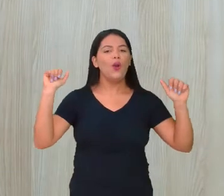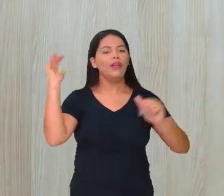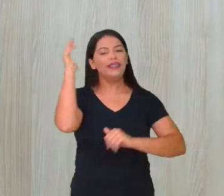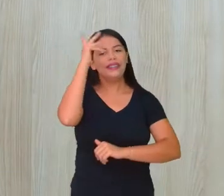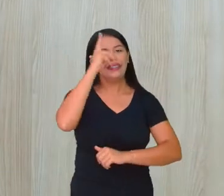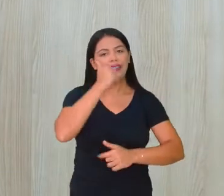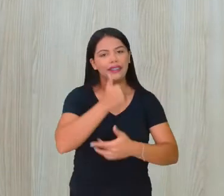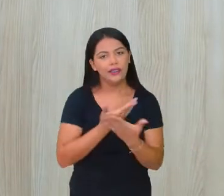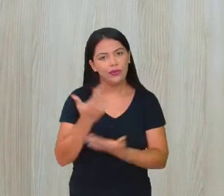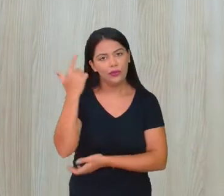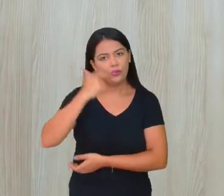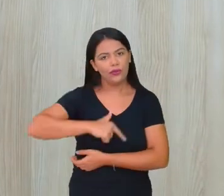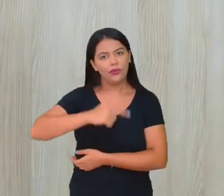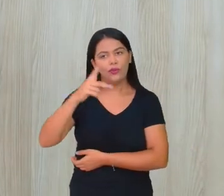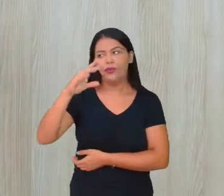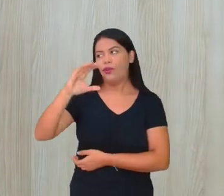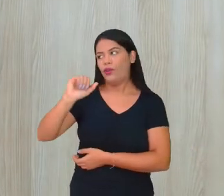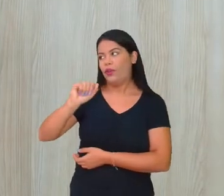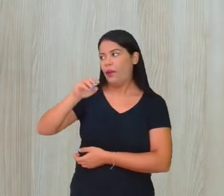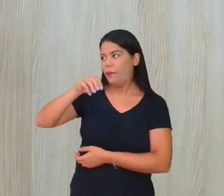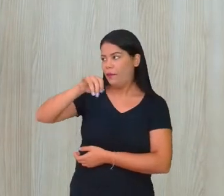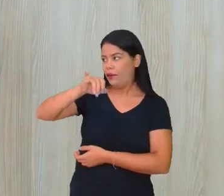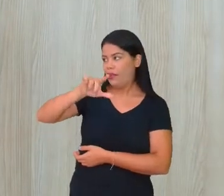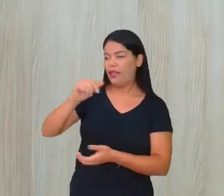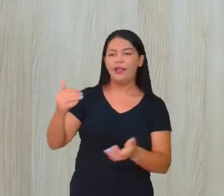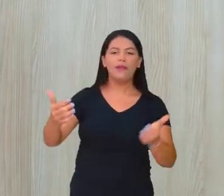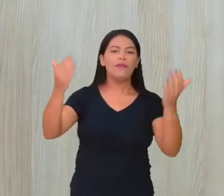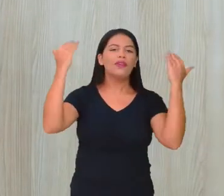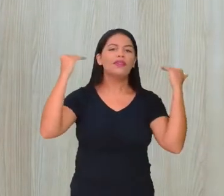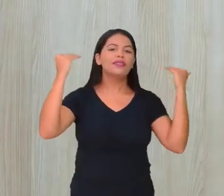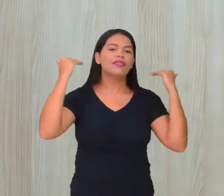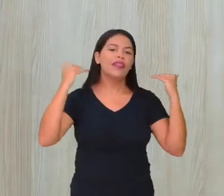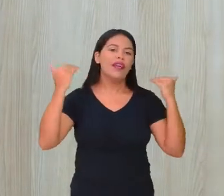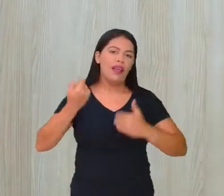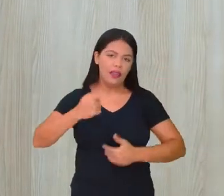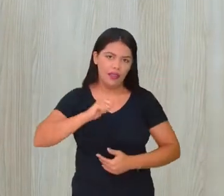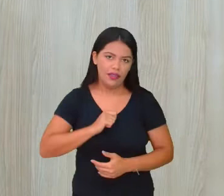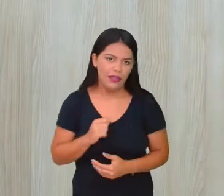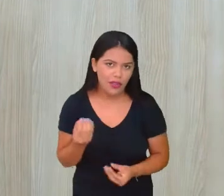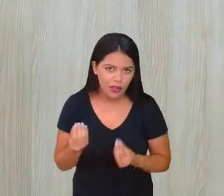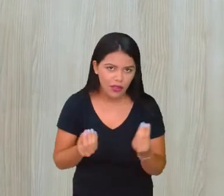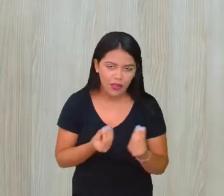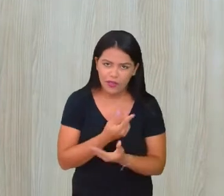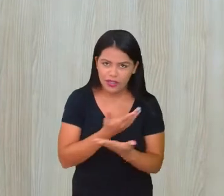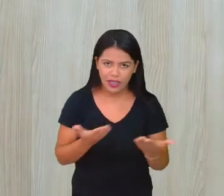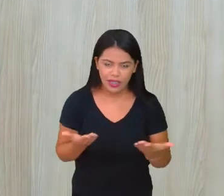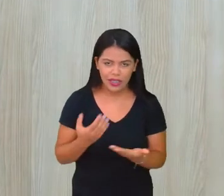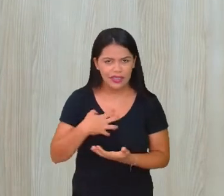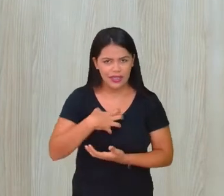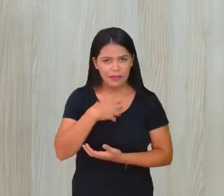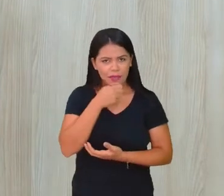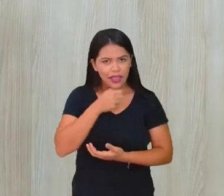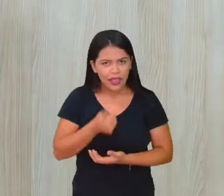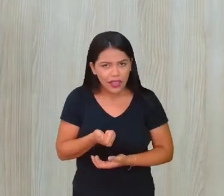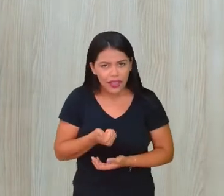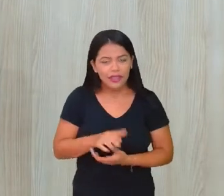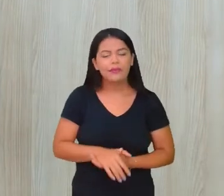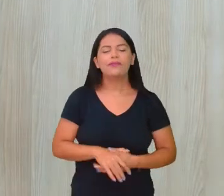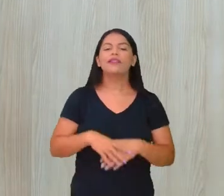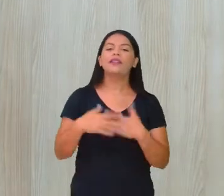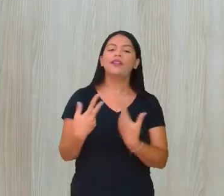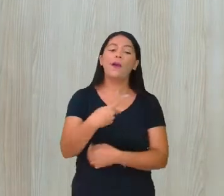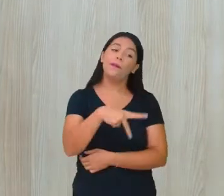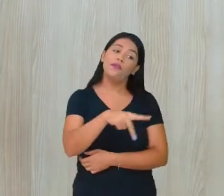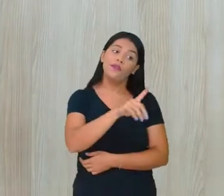Eu sou Camille Borba, este é o meu sinal. E como vocês estão hoje, sexto ano? Espero que muito bem. Professora